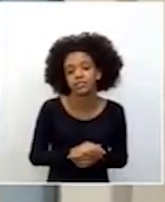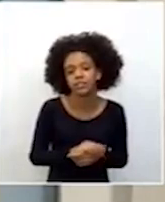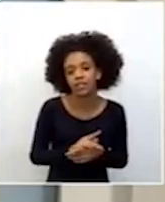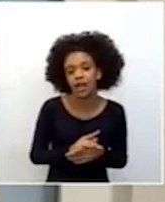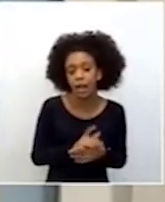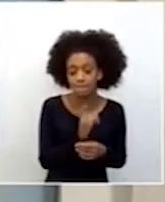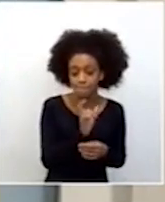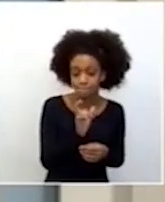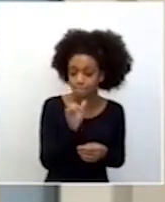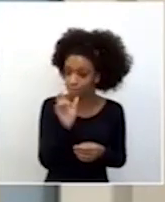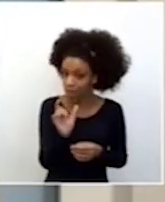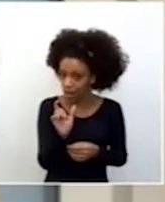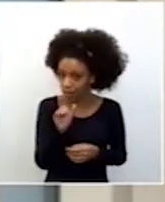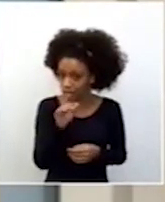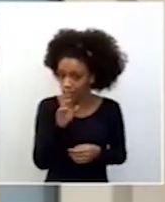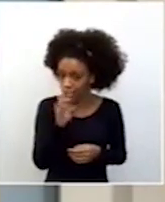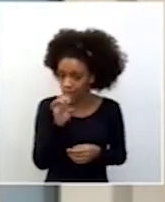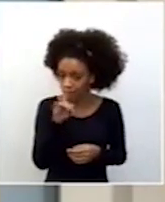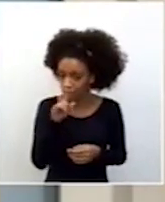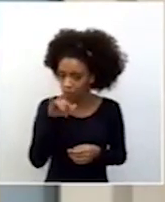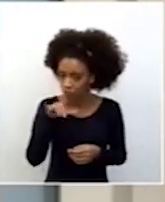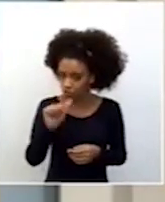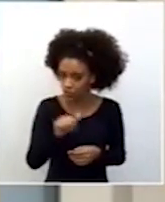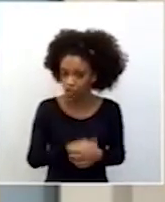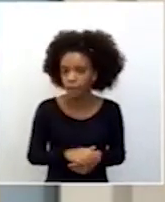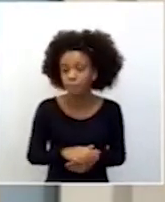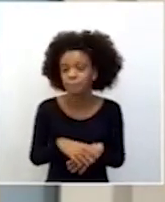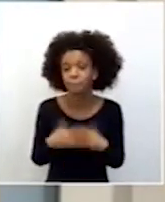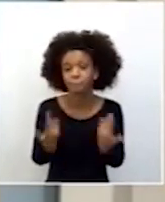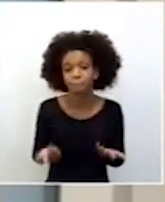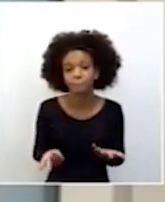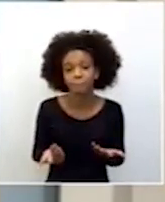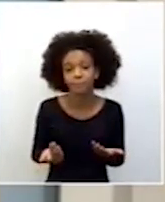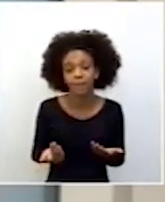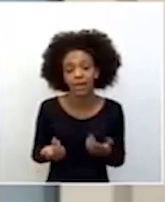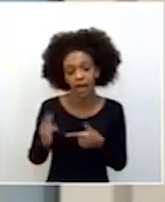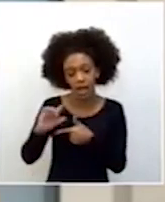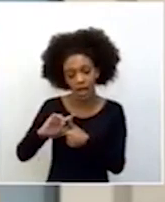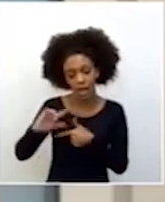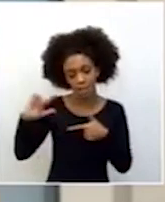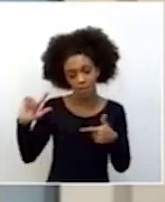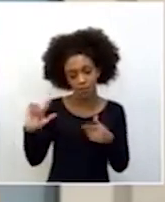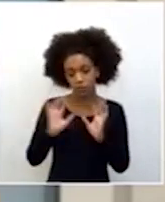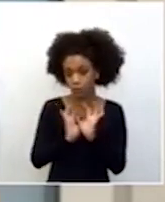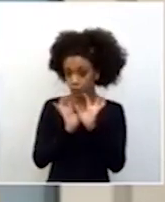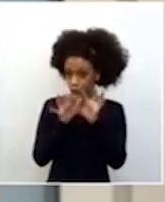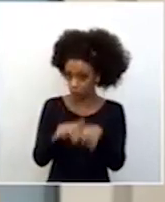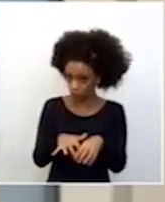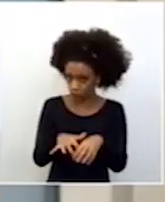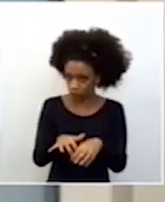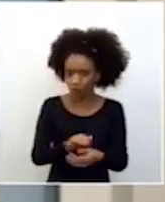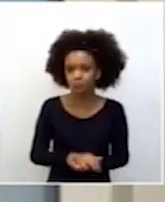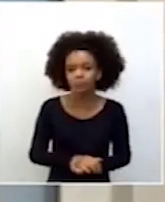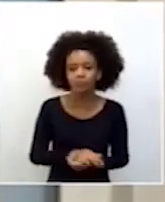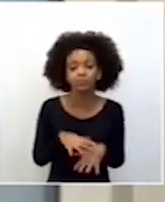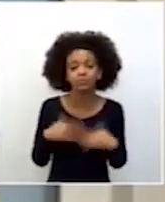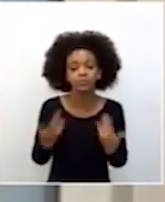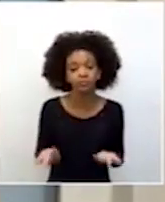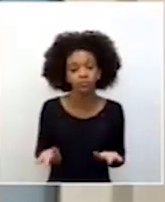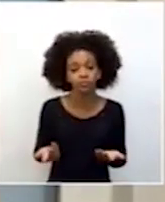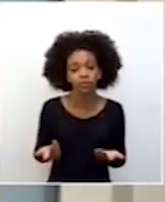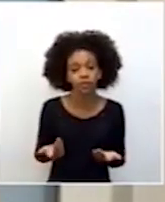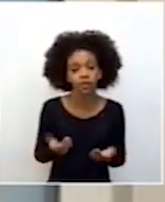da palavra rebeldia e a imagem do urso. Bom, quando a gente tem